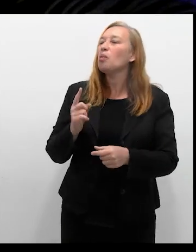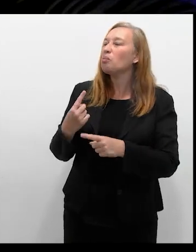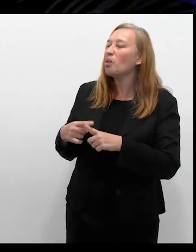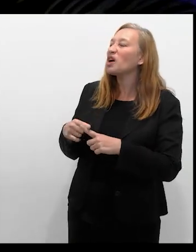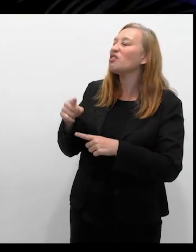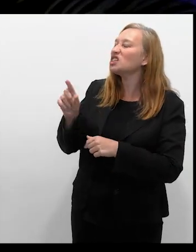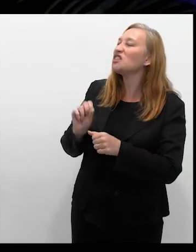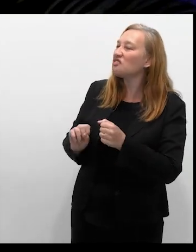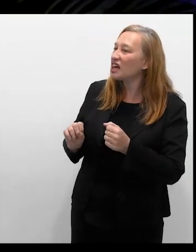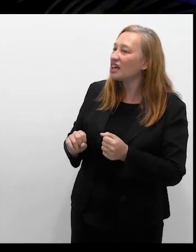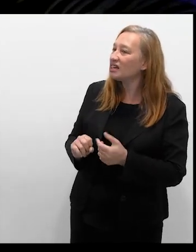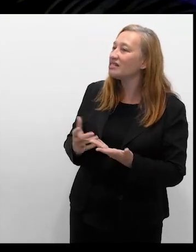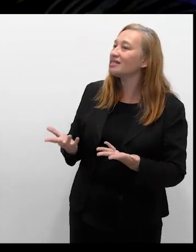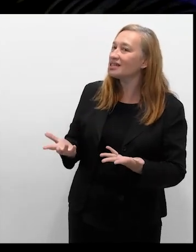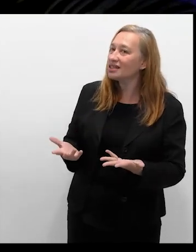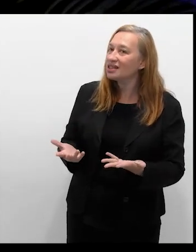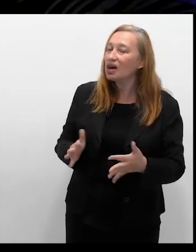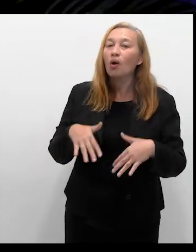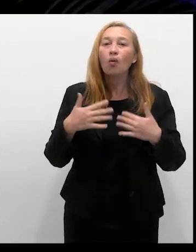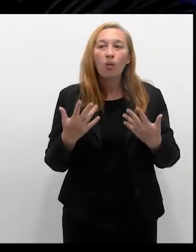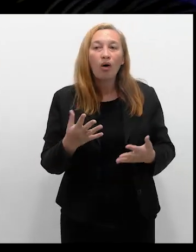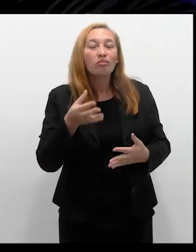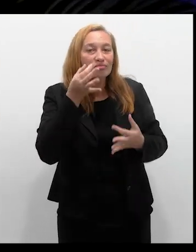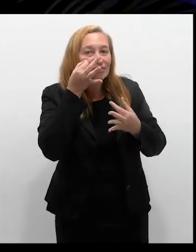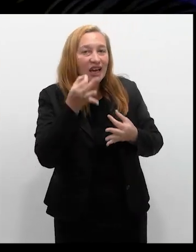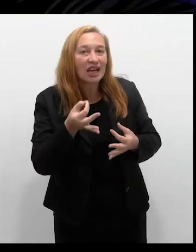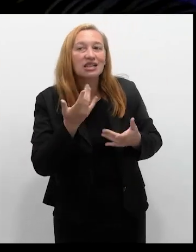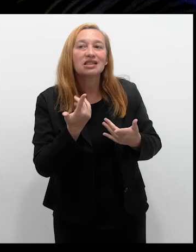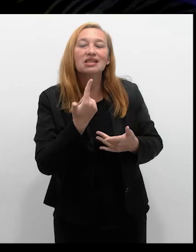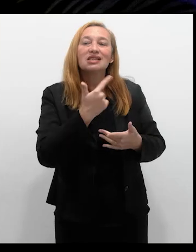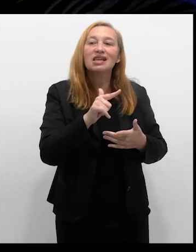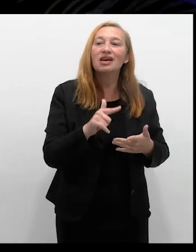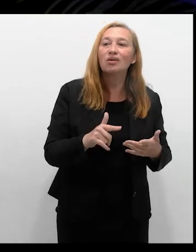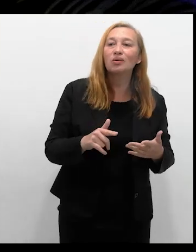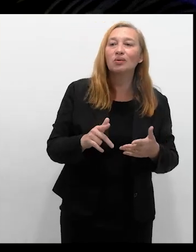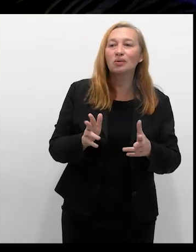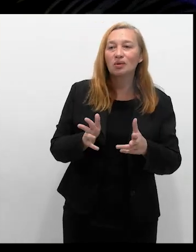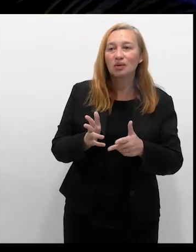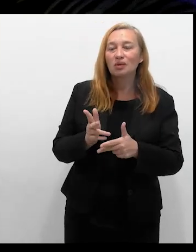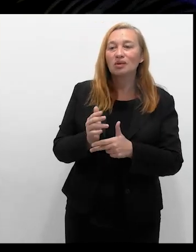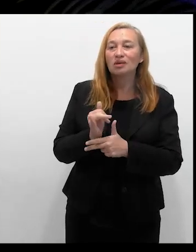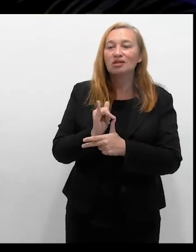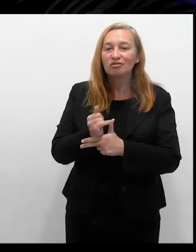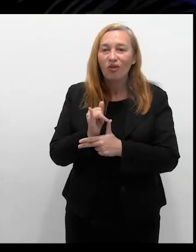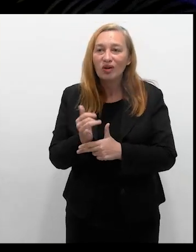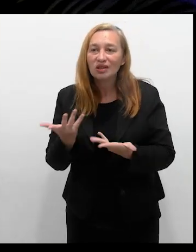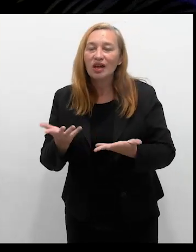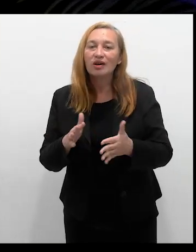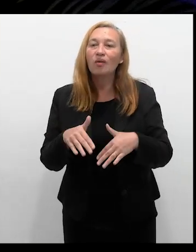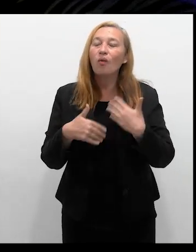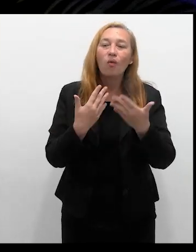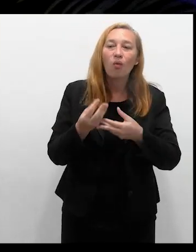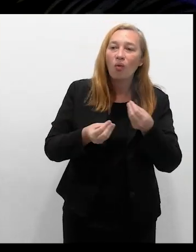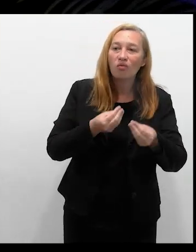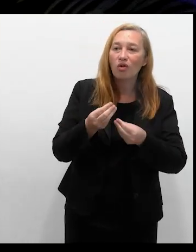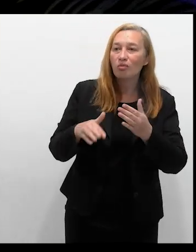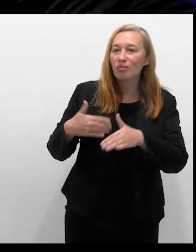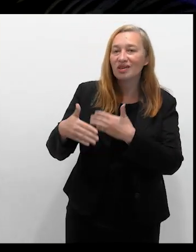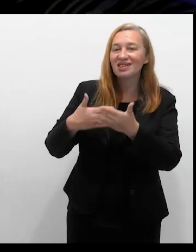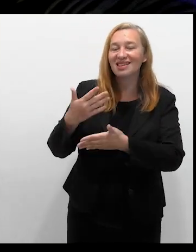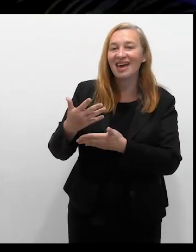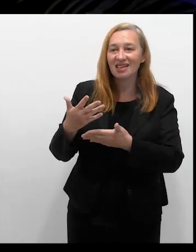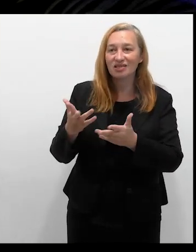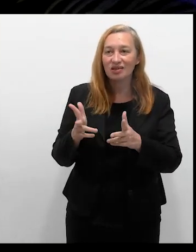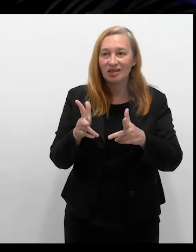o processo de realização, é por que você fez esse plano dessa forma, Olha que qual bacana. foi a intenção, né, no Muito roteiro, como foi o processo